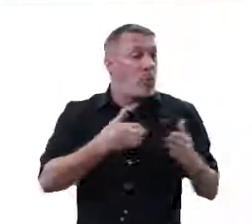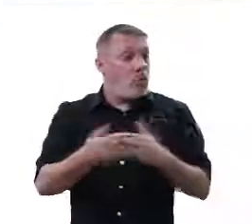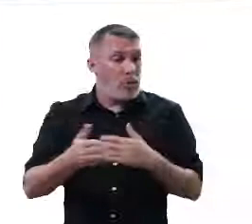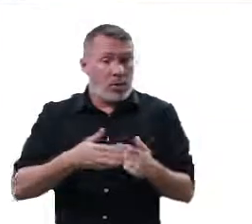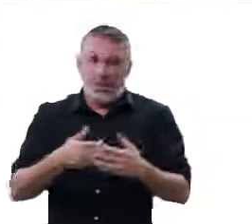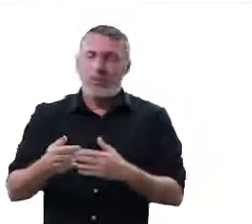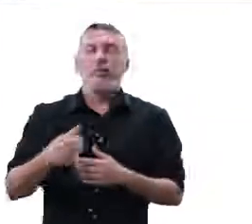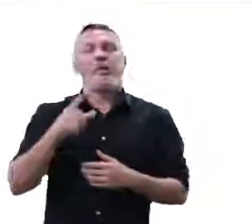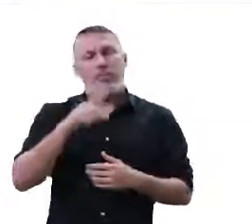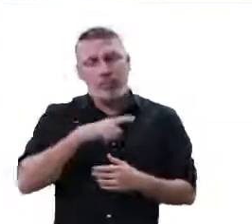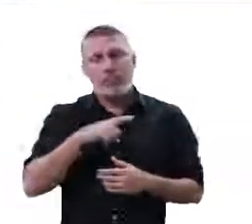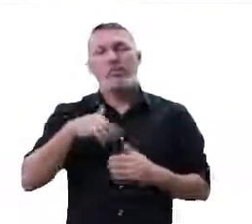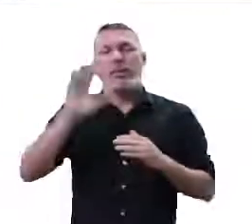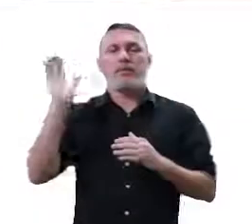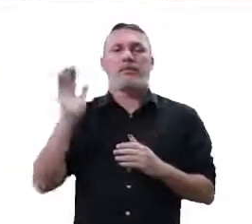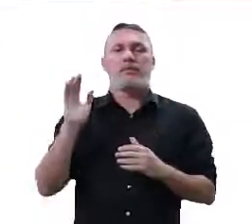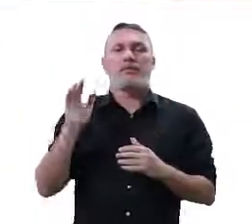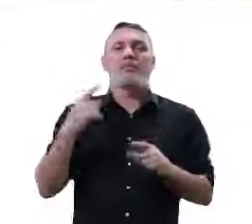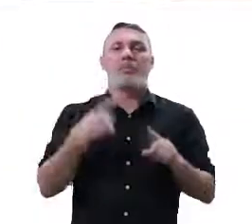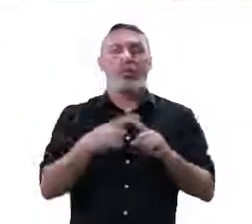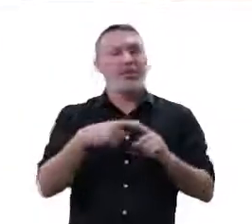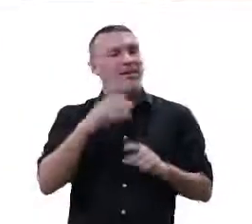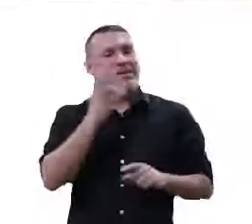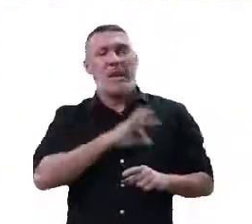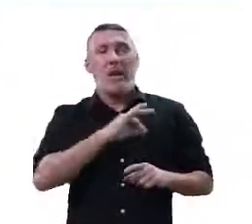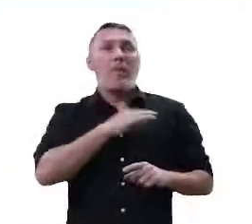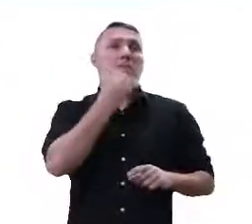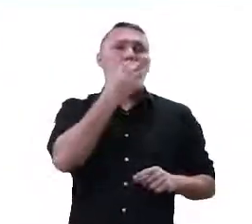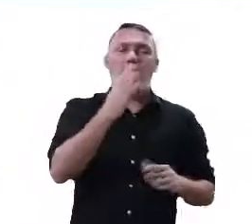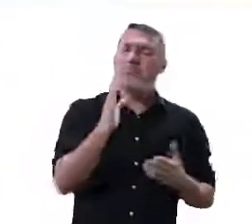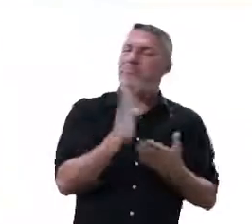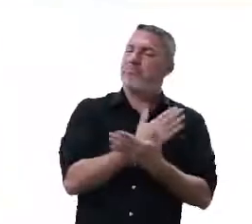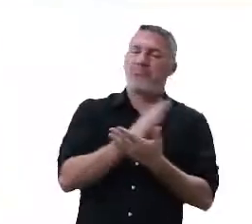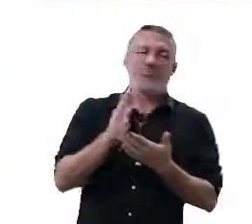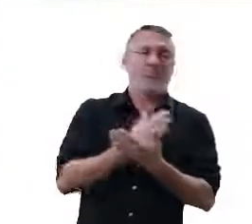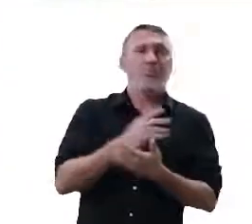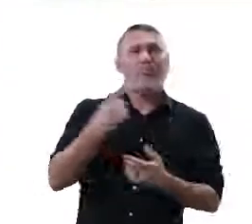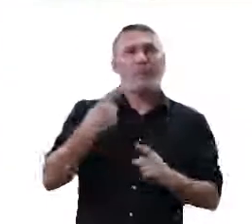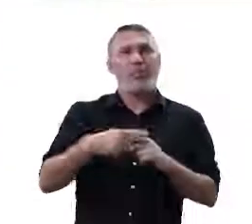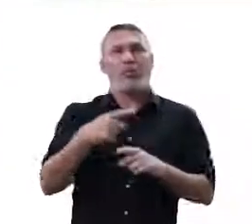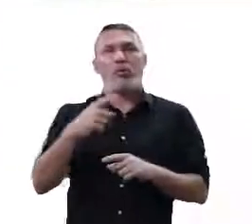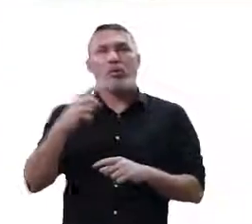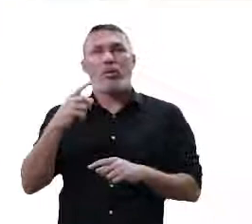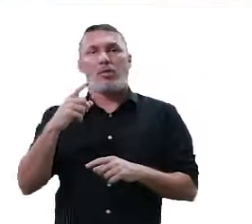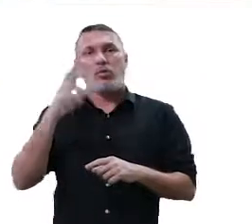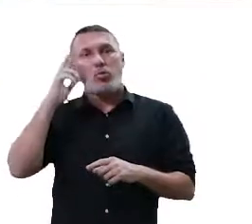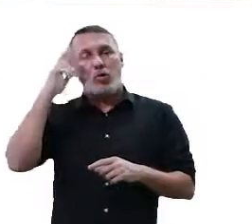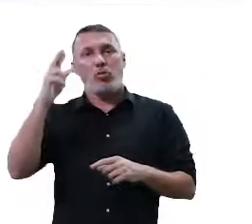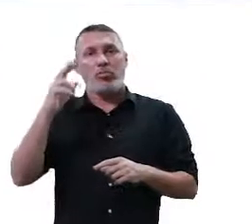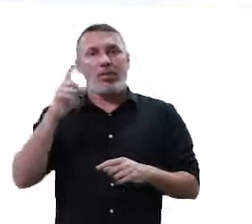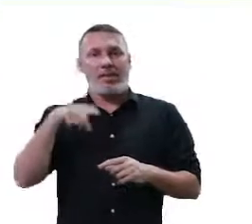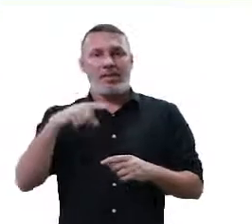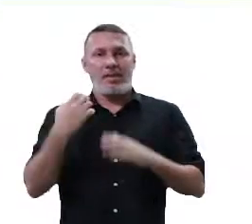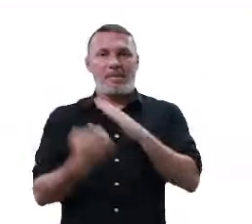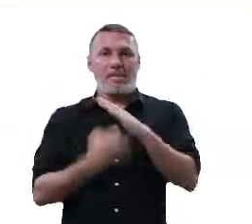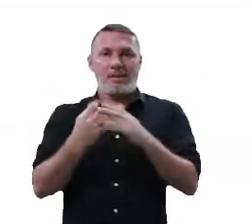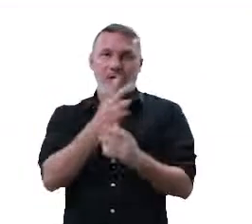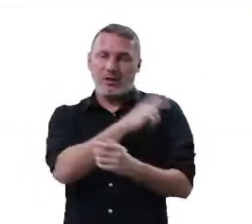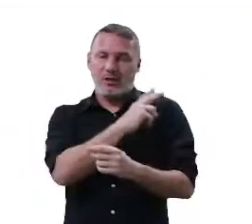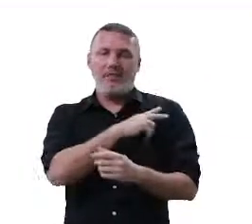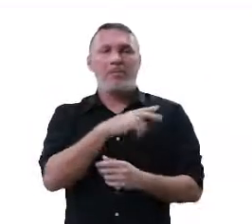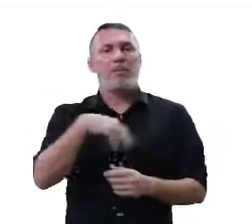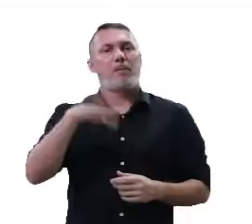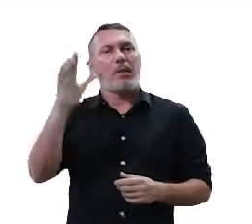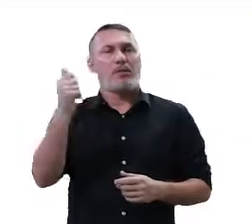ganha salário mínimo, 100 mil reais por mês. Quem paga o salário ganha mais. E aí os materialismos, né, como eu falei, a questão da